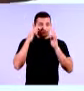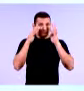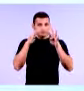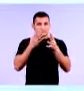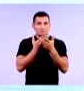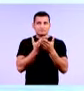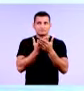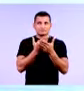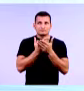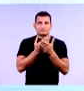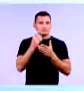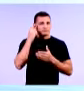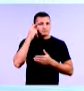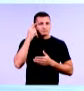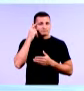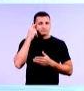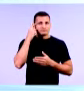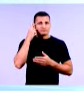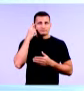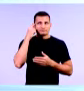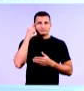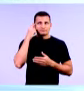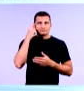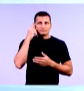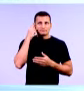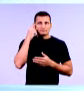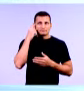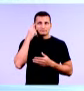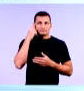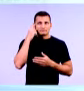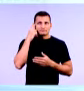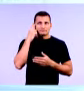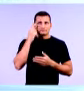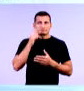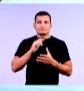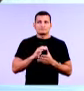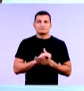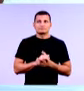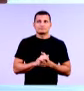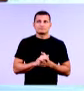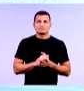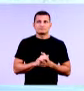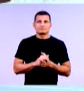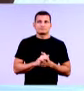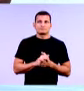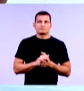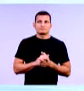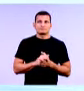aula. Vai rodar em segundo plano, né? É um processo de segundo plano que vai ficar rodando na sua cabeça